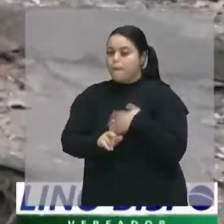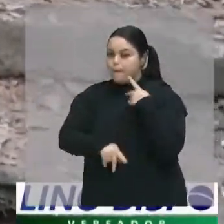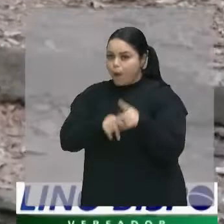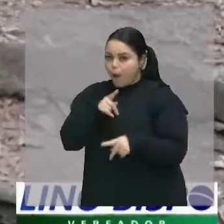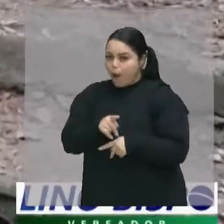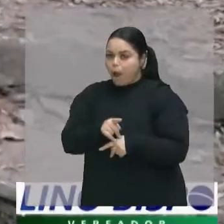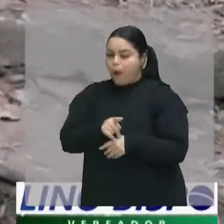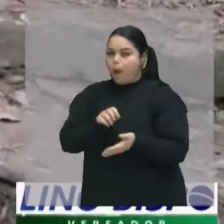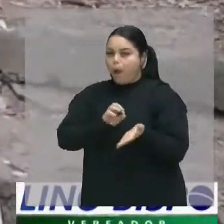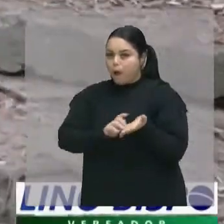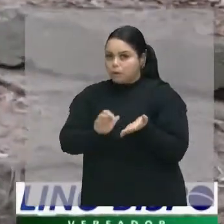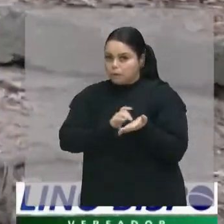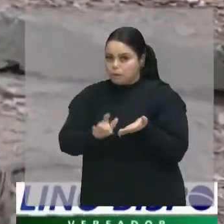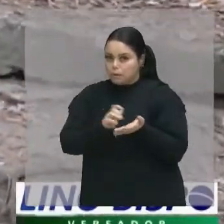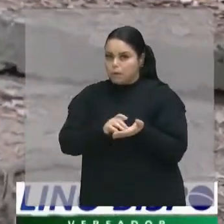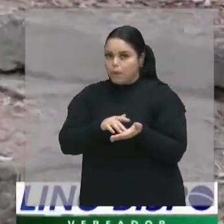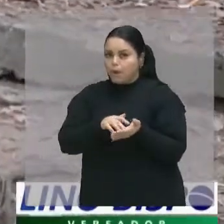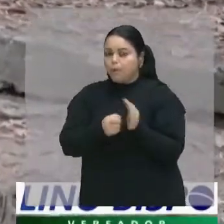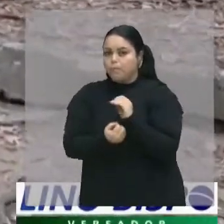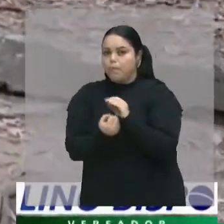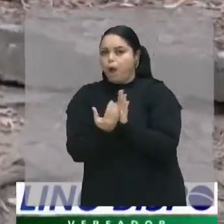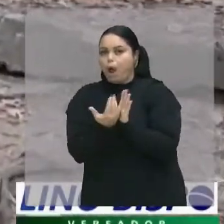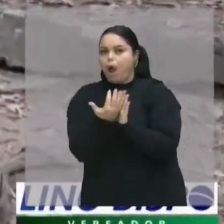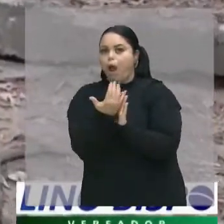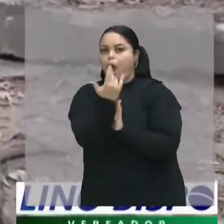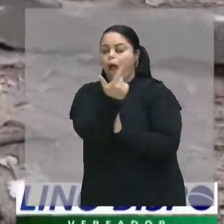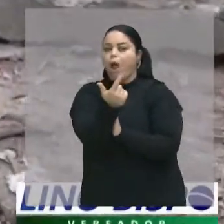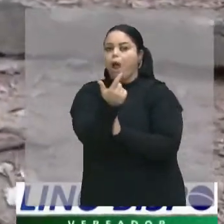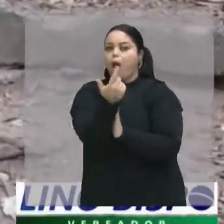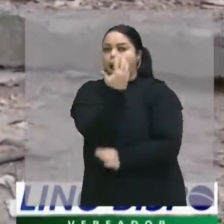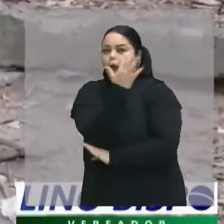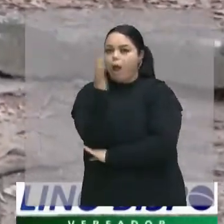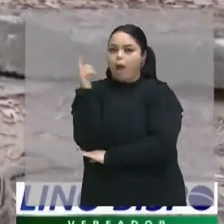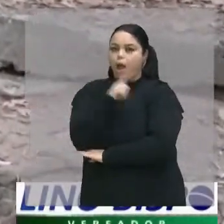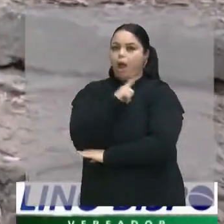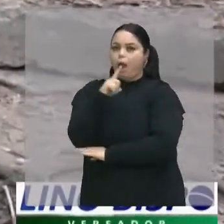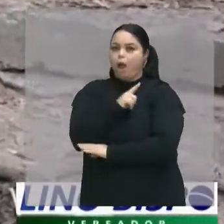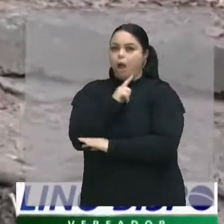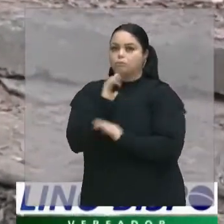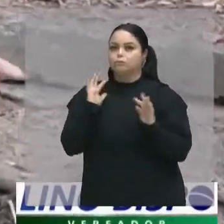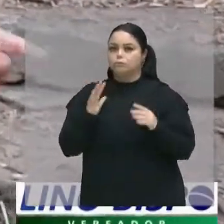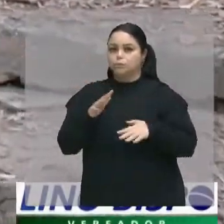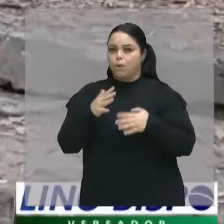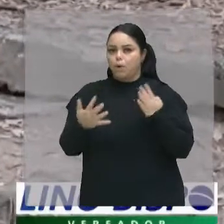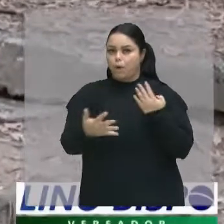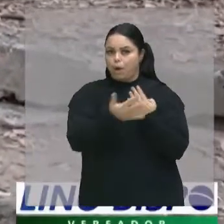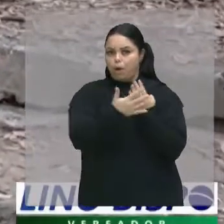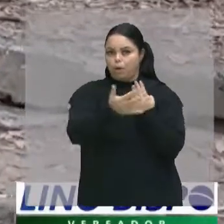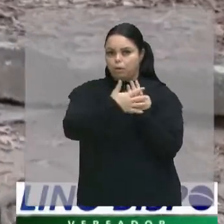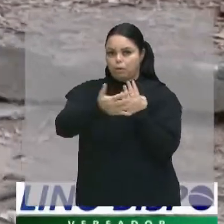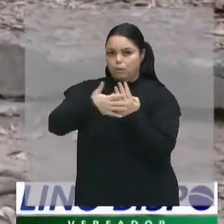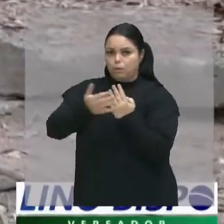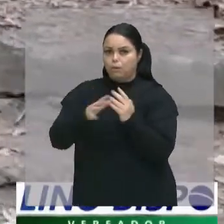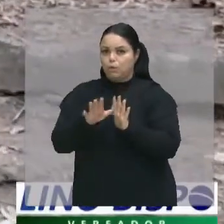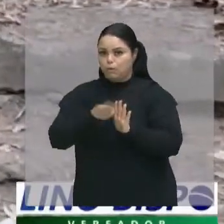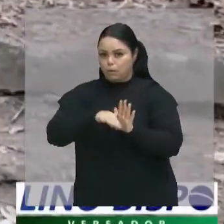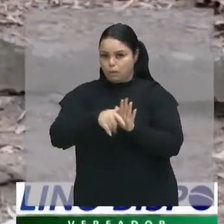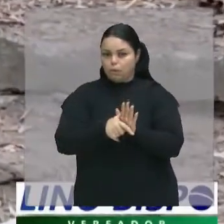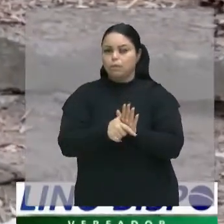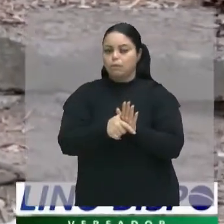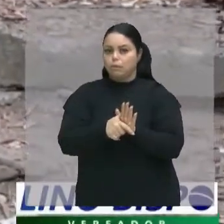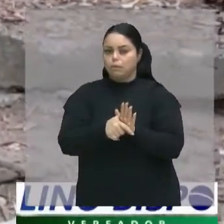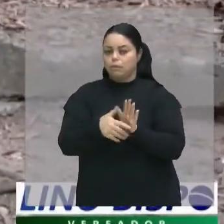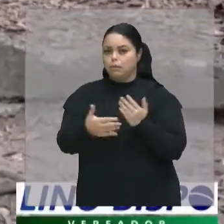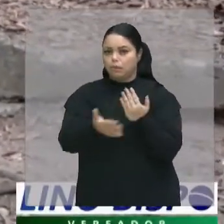da Secretaria de Sustentabilidade e Meio Ambiente. Aqui tinha uma cerca, olha. Que ela foi roubada pelo jeito que nós vemos aqui.